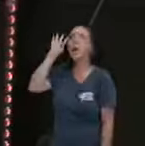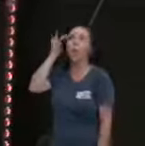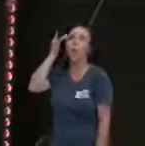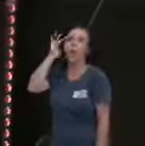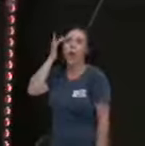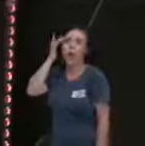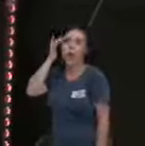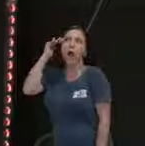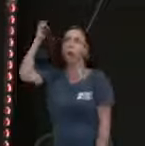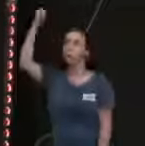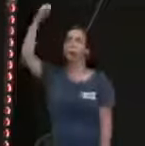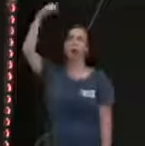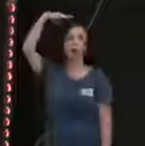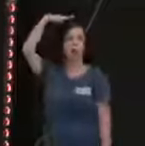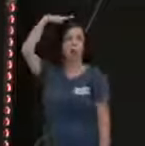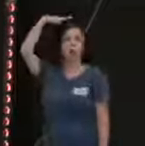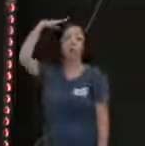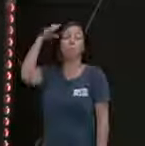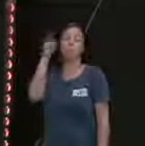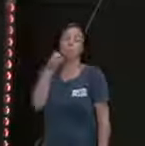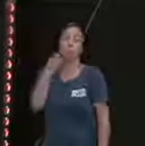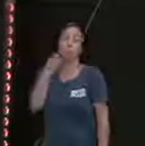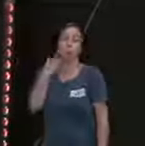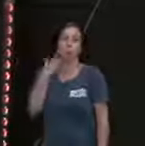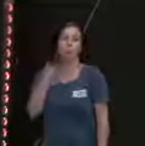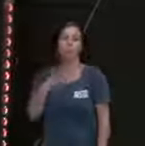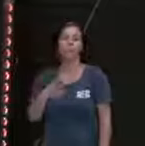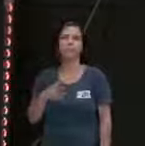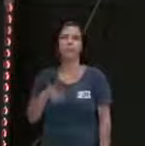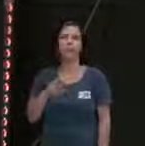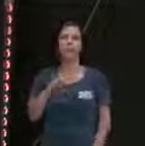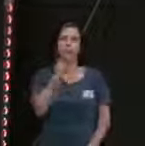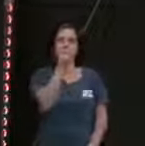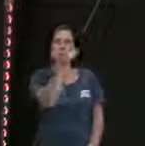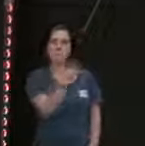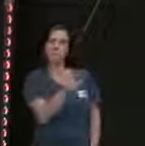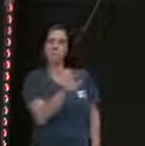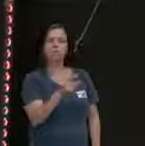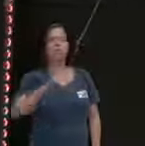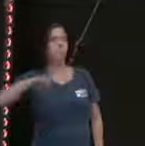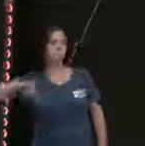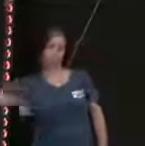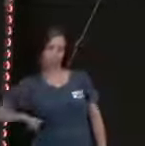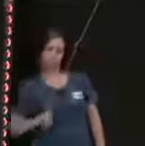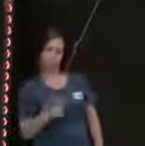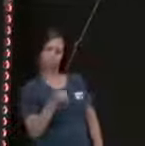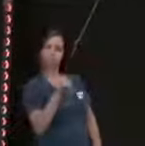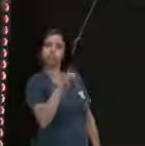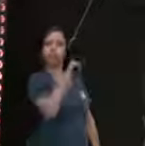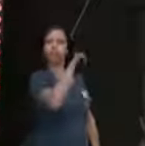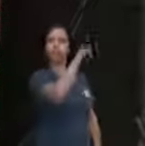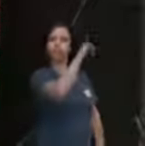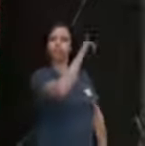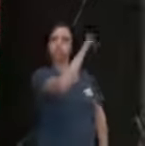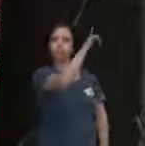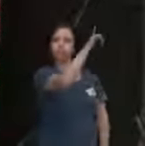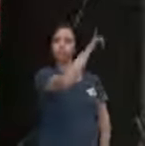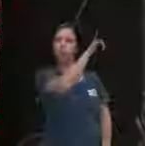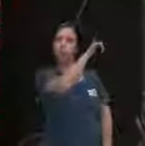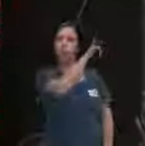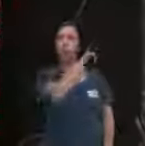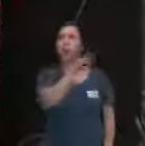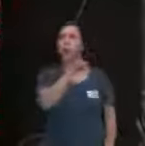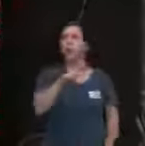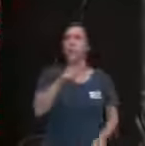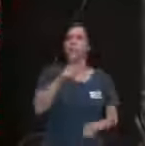iluminar tudo com as maravilhosas talvez alguém diga avião puxa daqui para o Japão é um mês viajando né